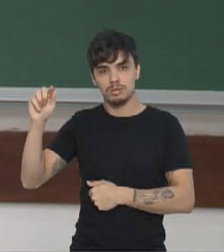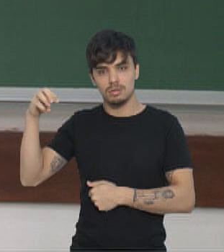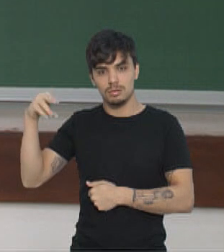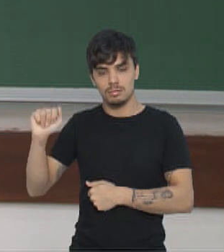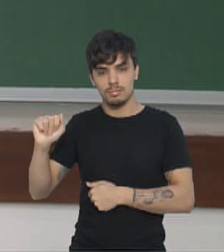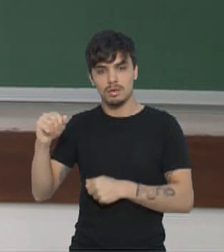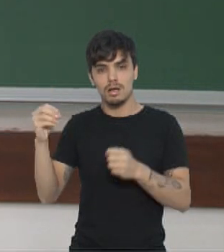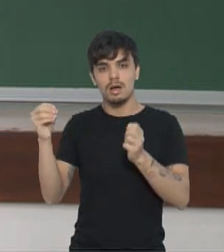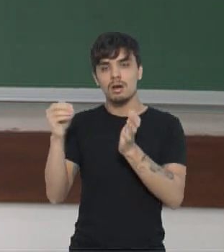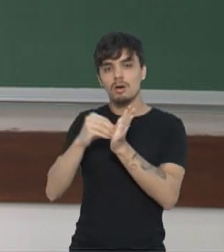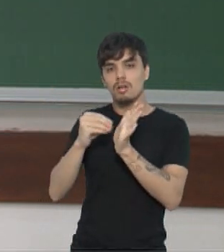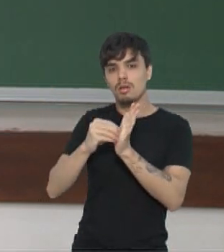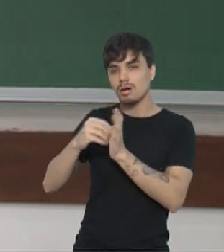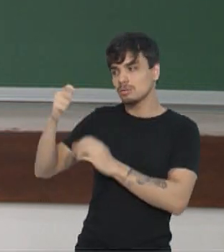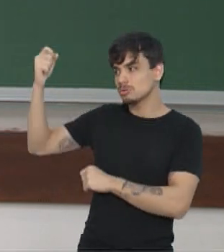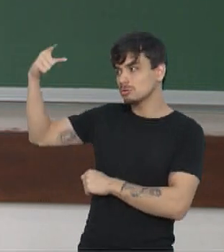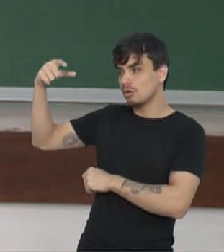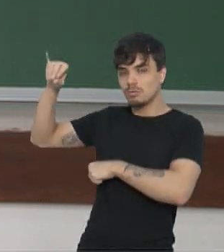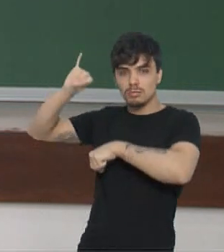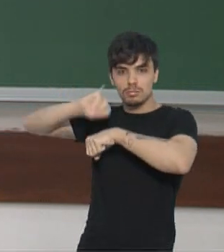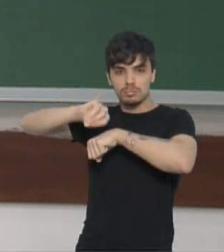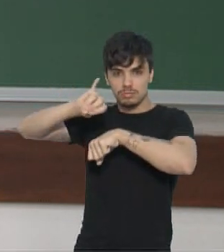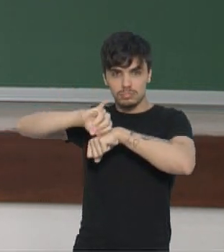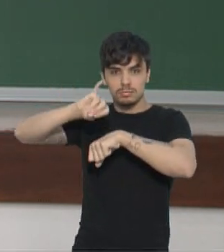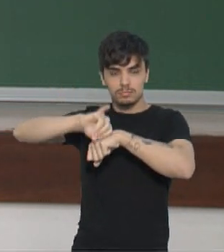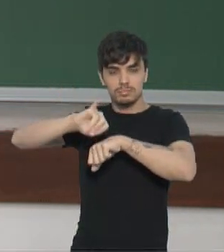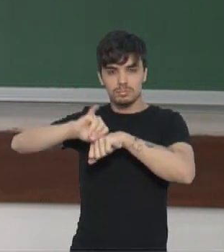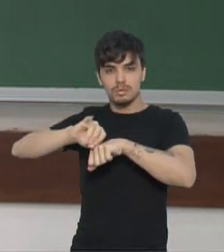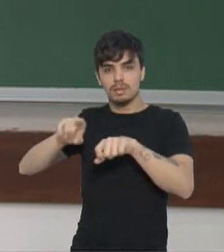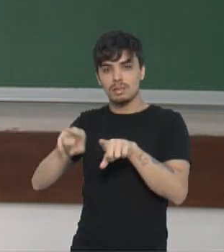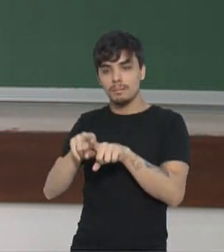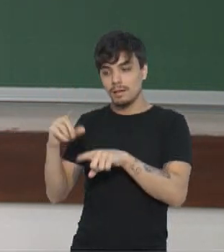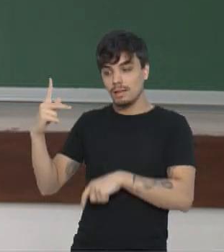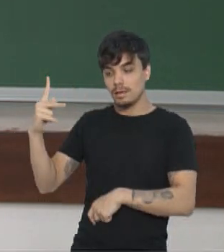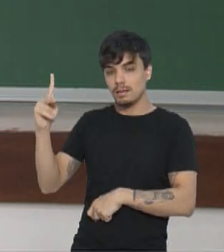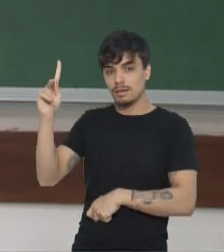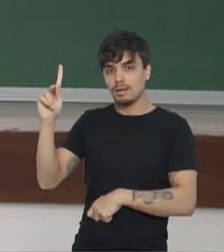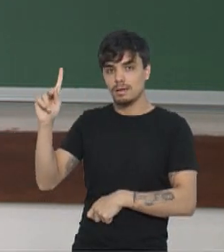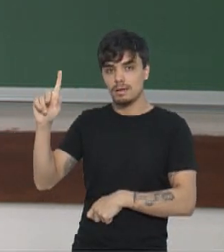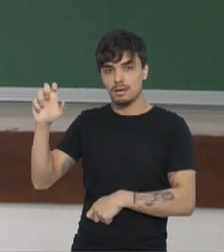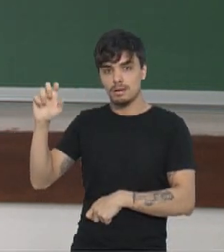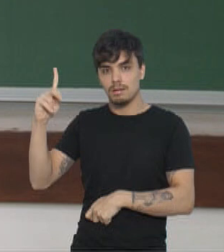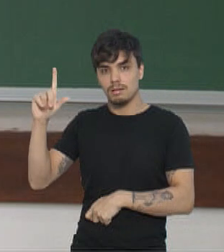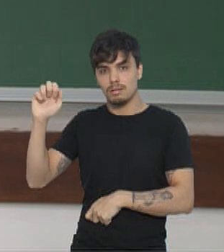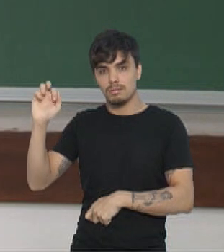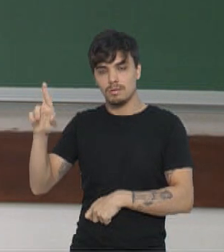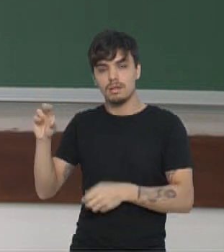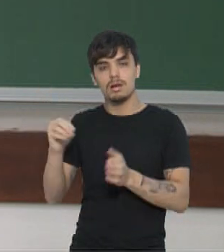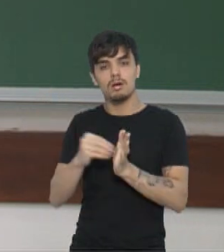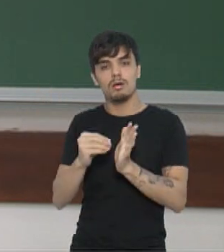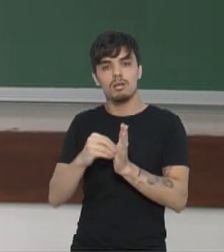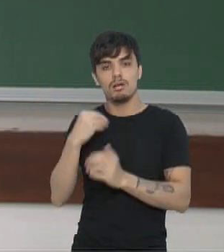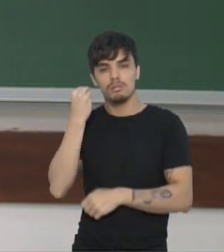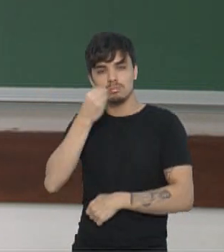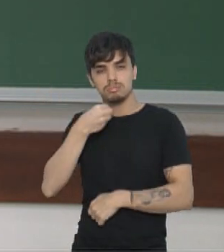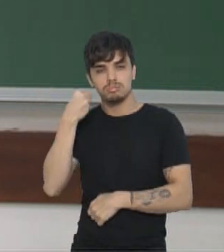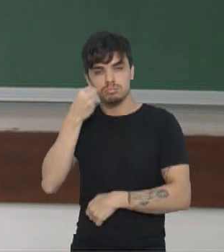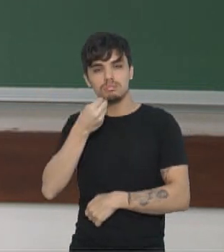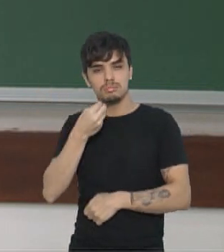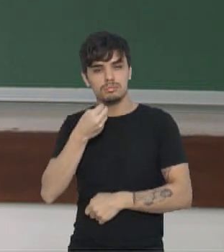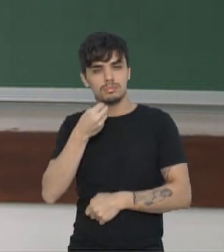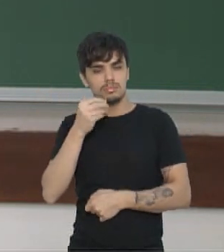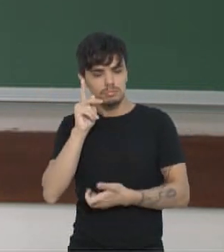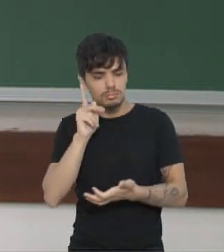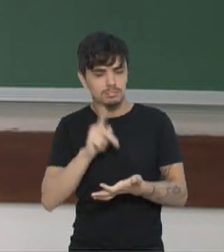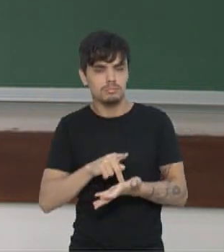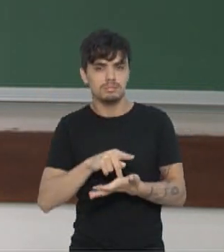o Sol no centro e o Kepler vem colocar nas experiências, nas suas observações e comprovar